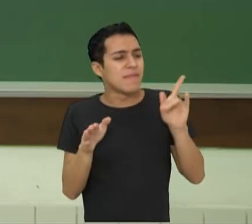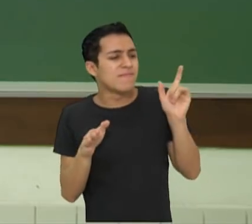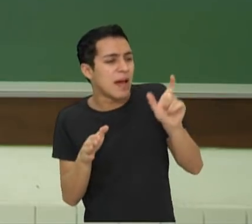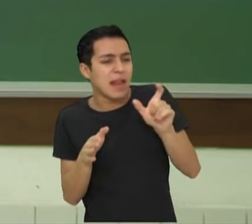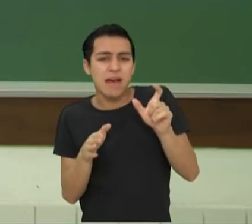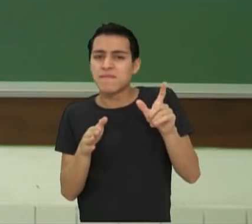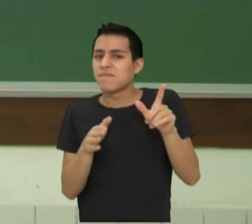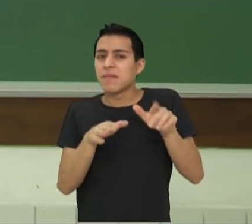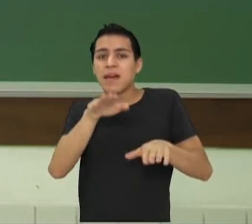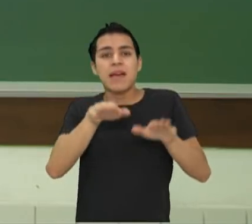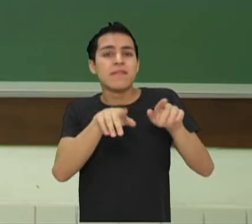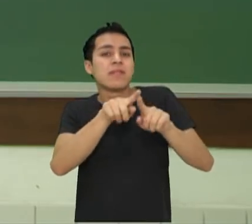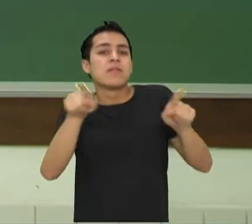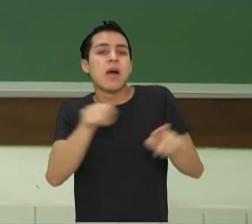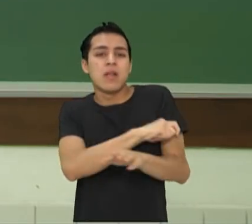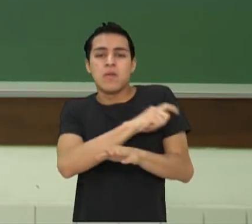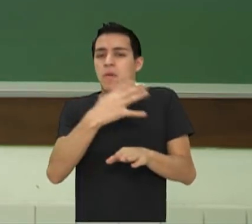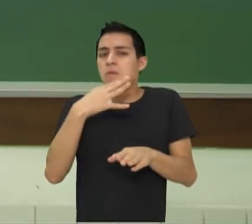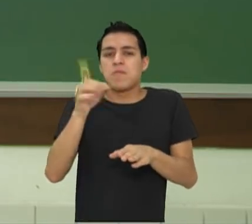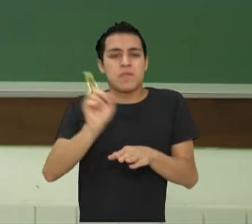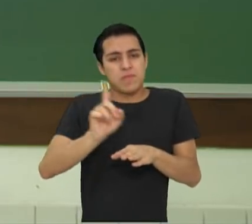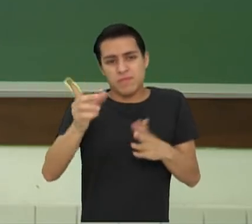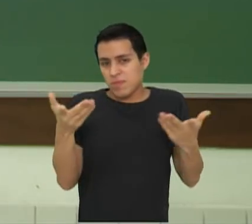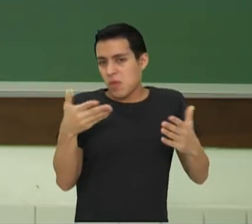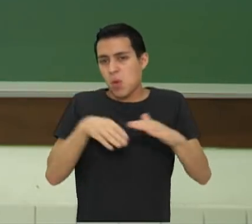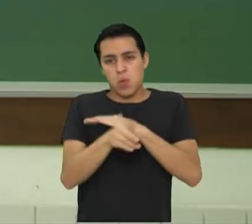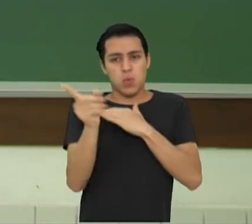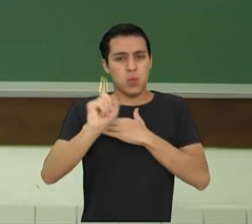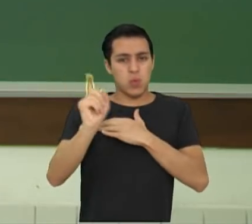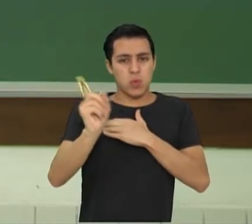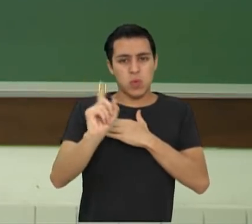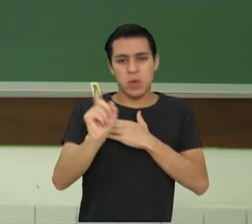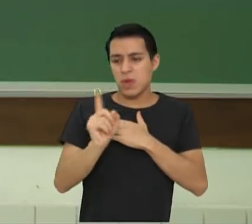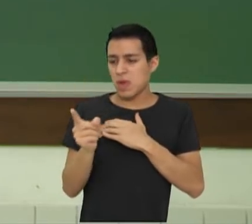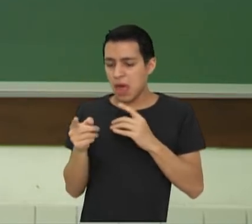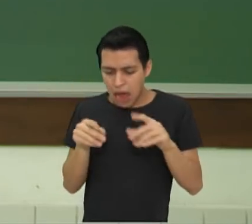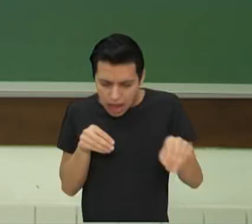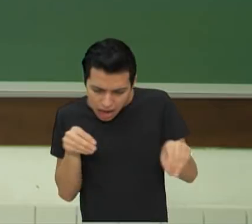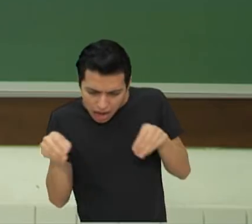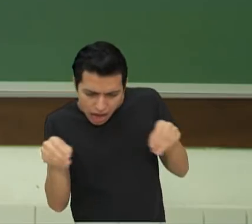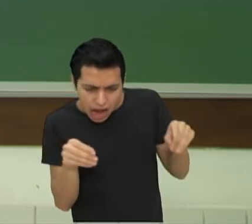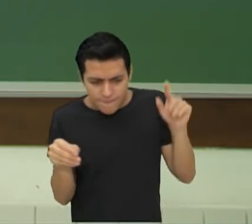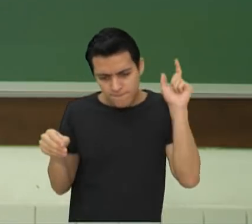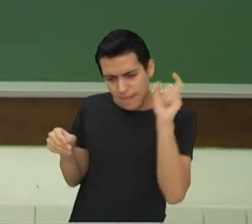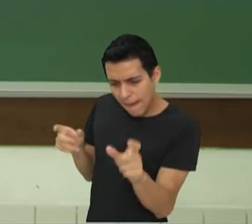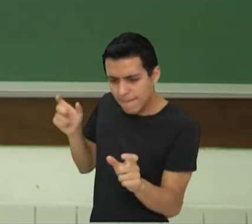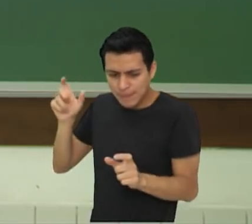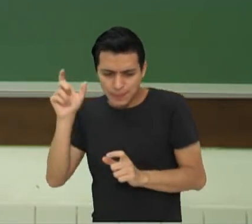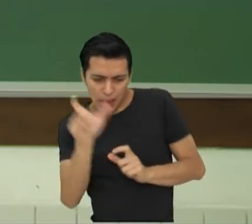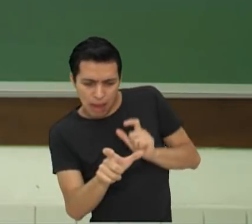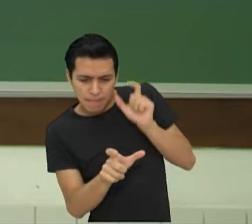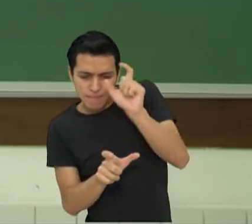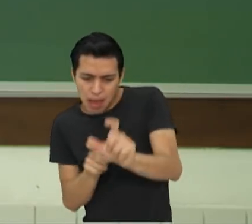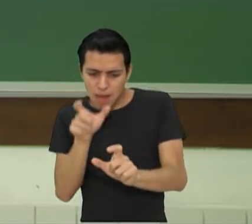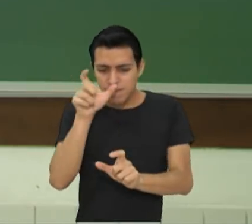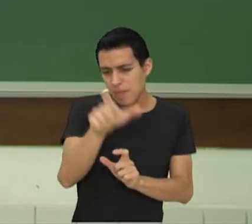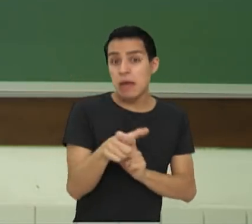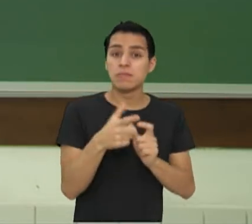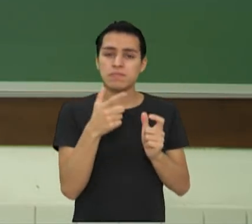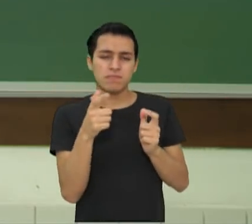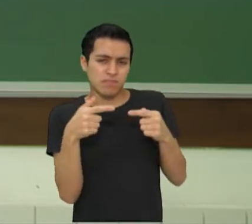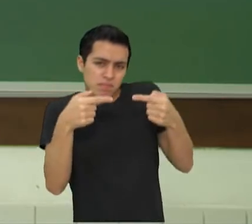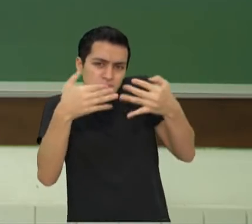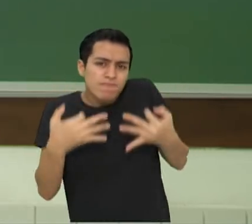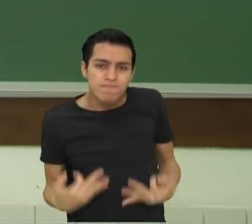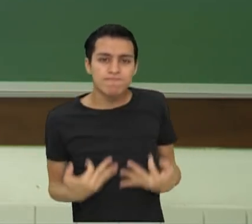assim, os alunos não... a gente não é acostumado, assim, a jogar com esses termos. Aconteceu esse termo no jogo, ou aquele